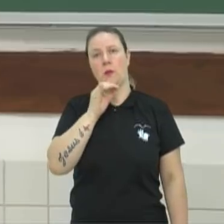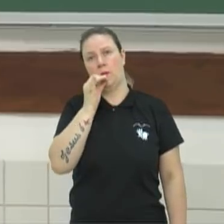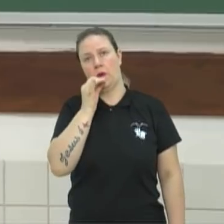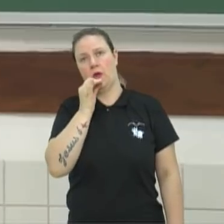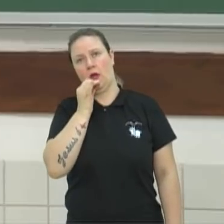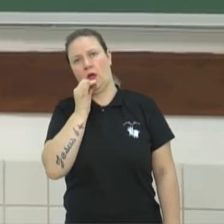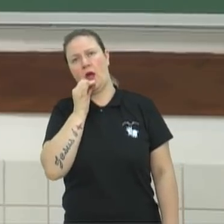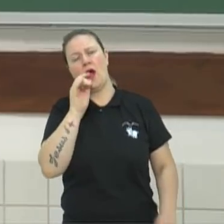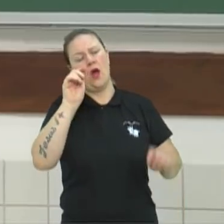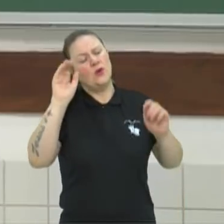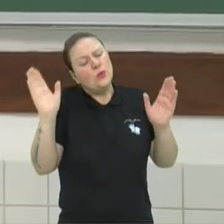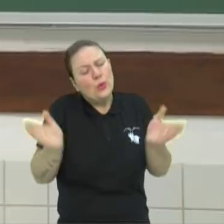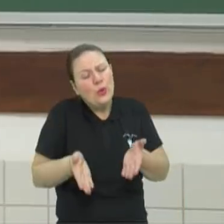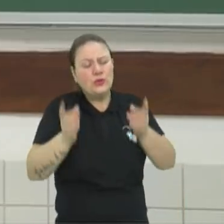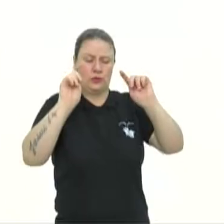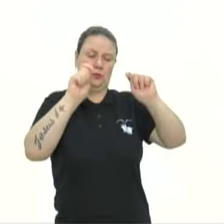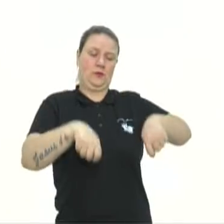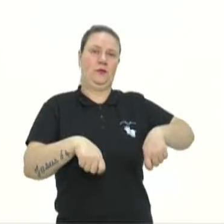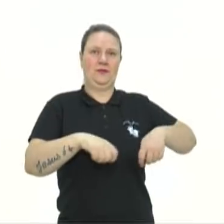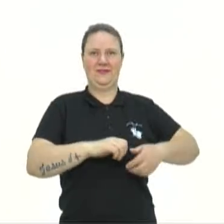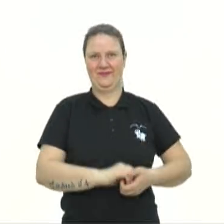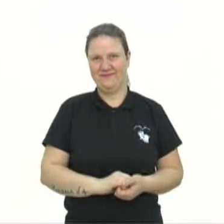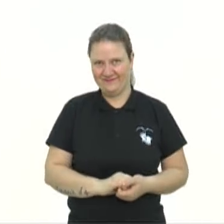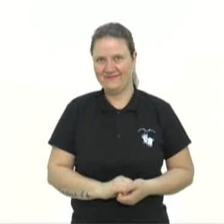uma colher de chá. Vamos ver aqui.